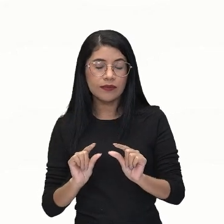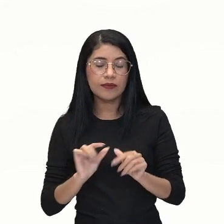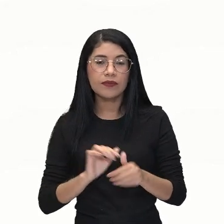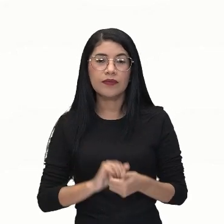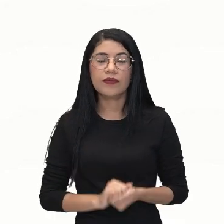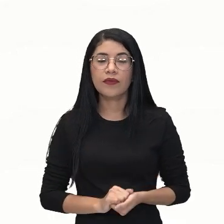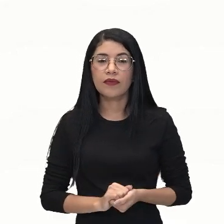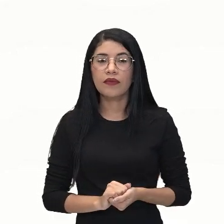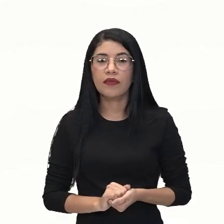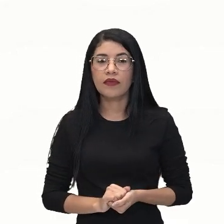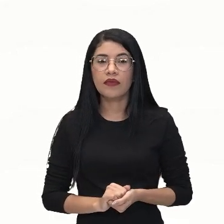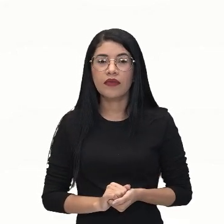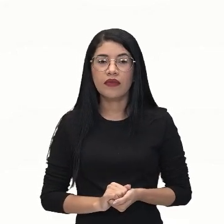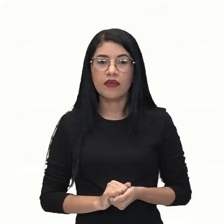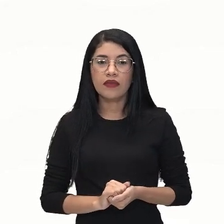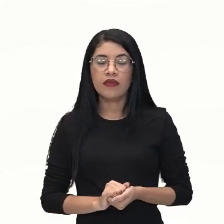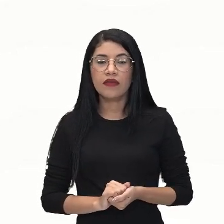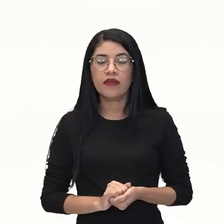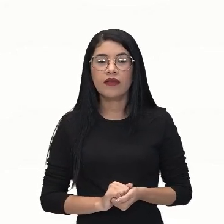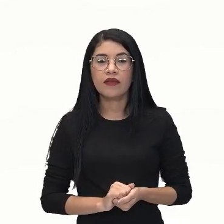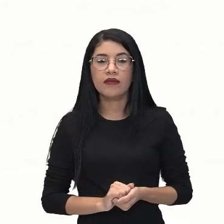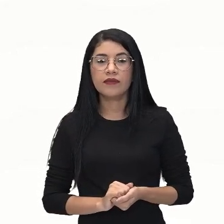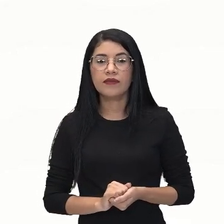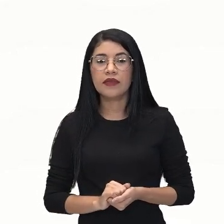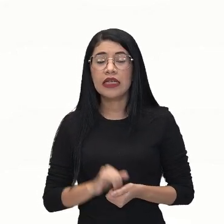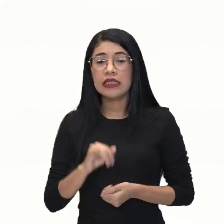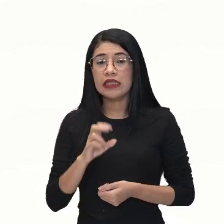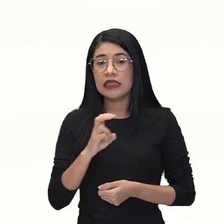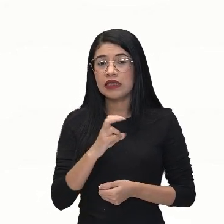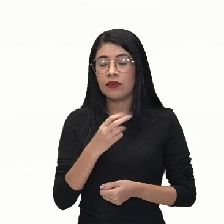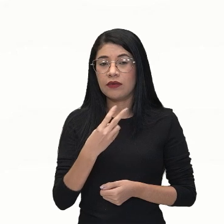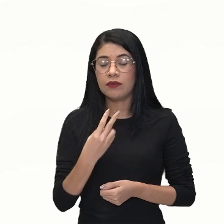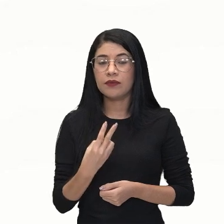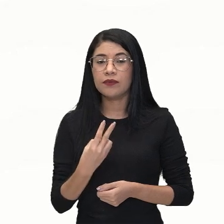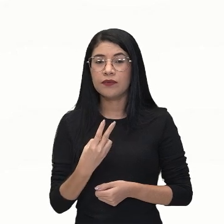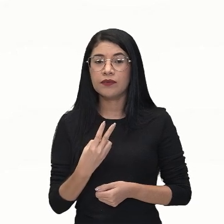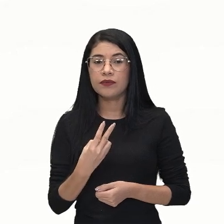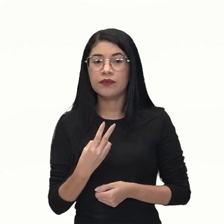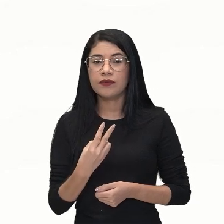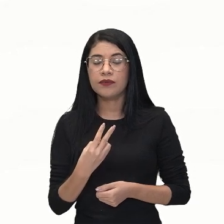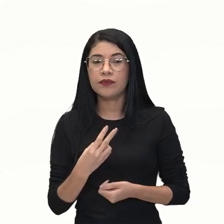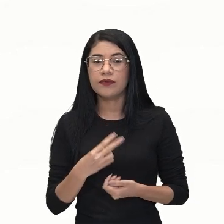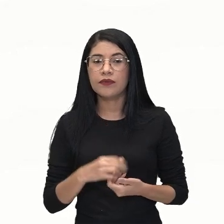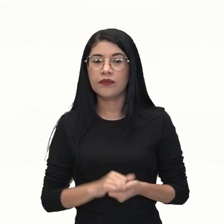né? Então, olha, se 52, certo?